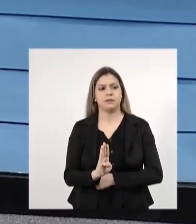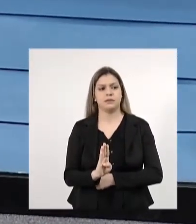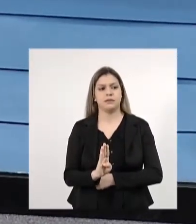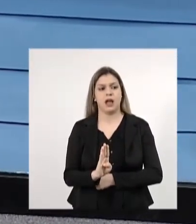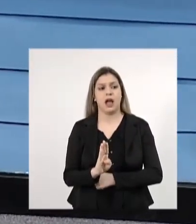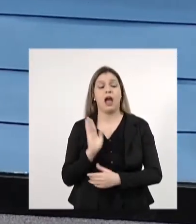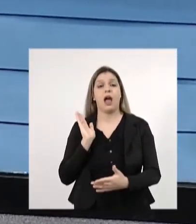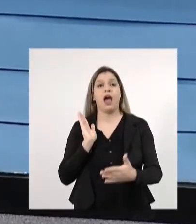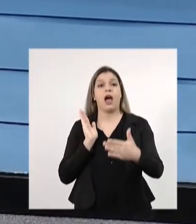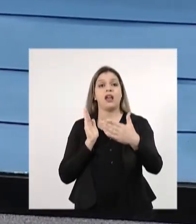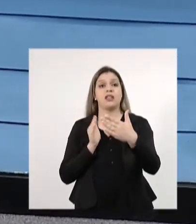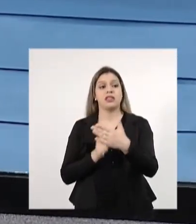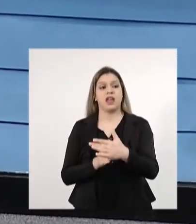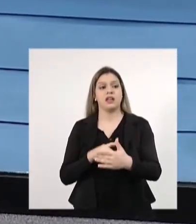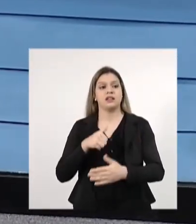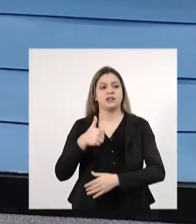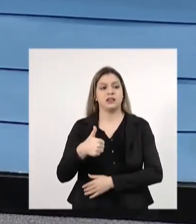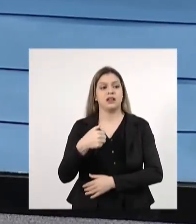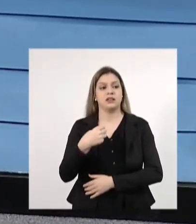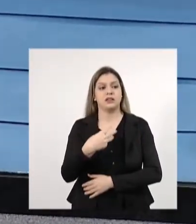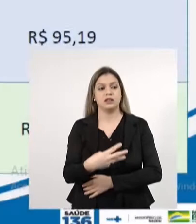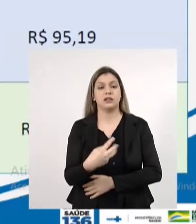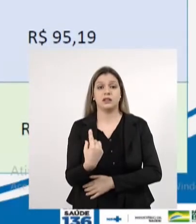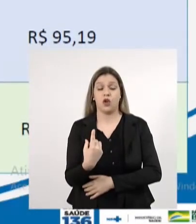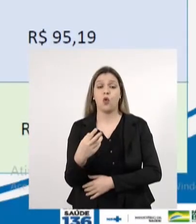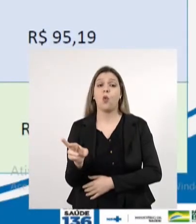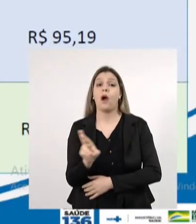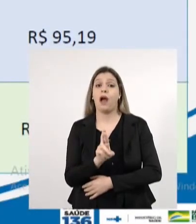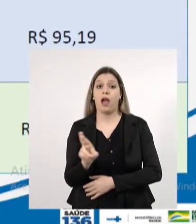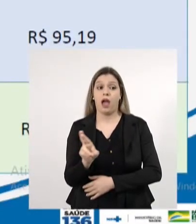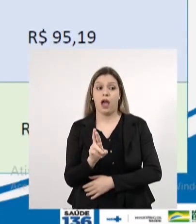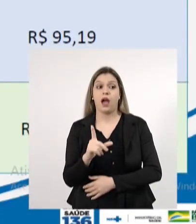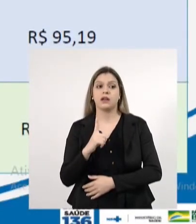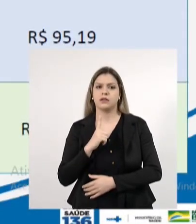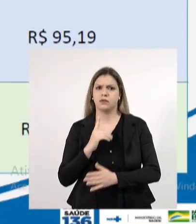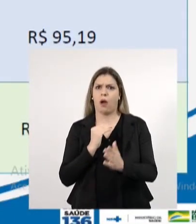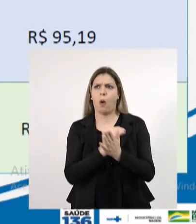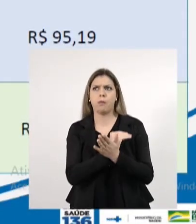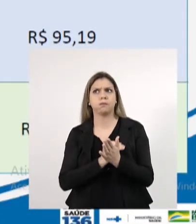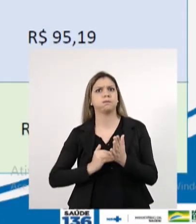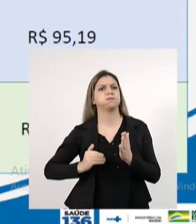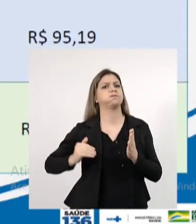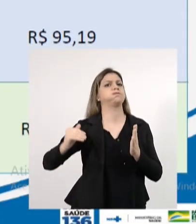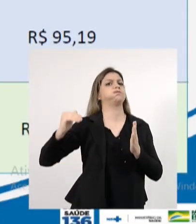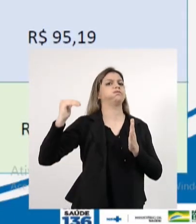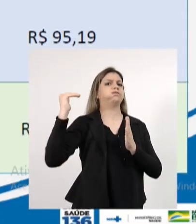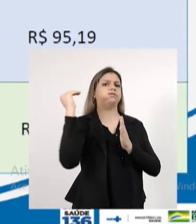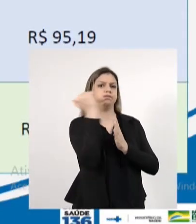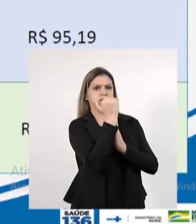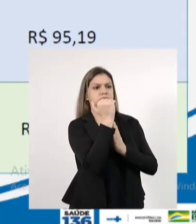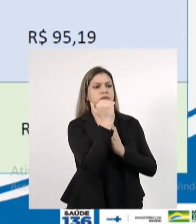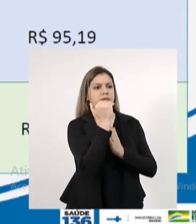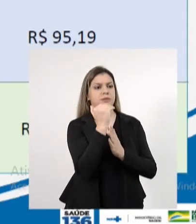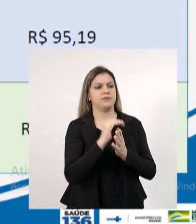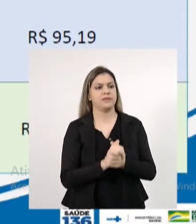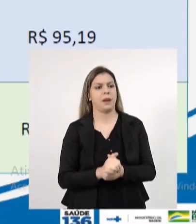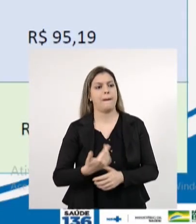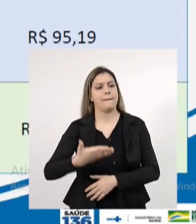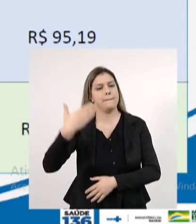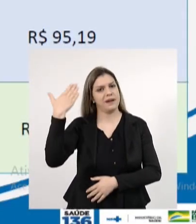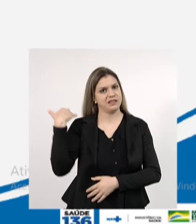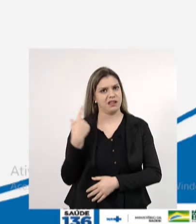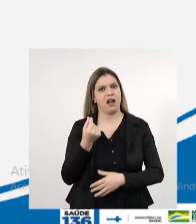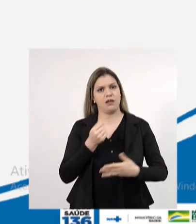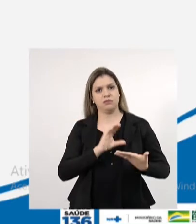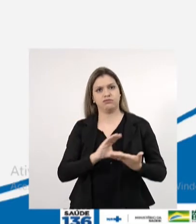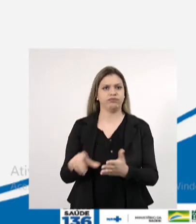ir até a R$ 131. Então, tem um aumento muito considerável em relação ao que era repassado